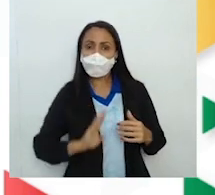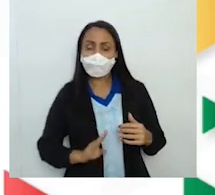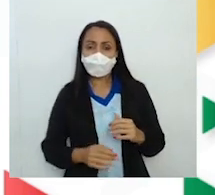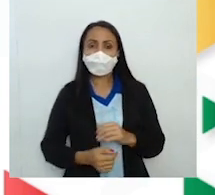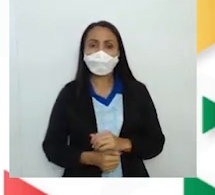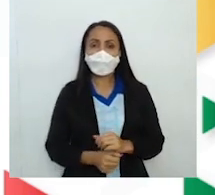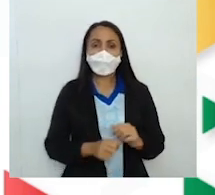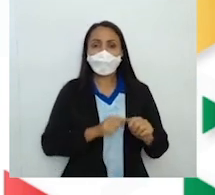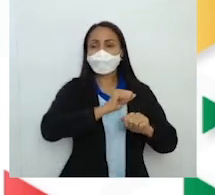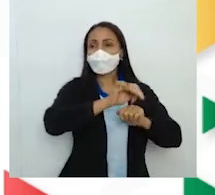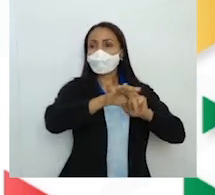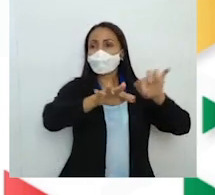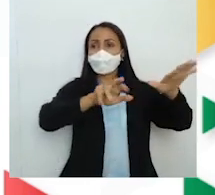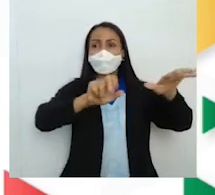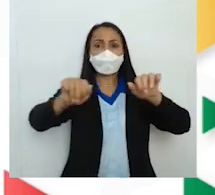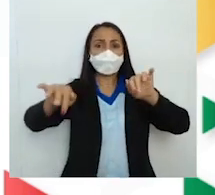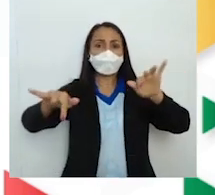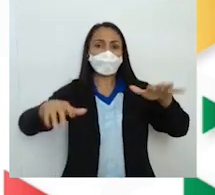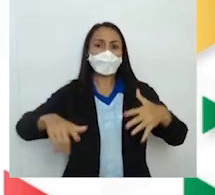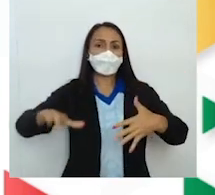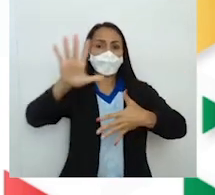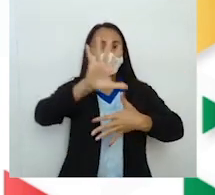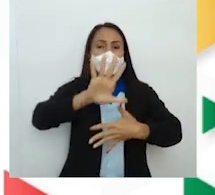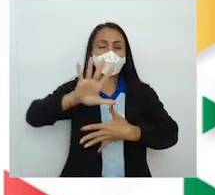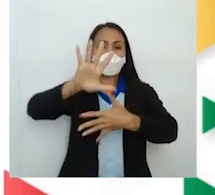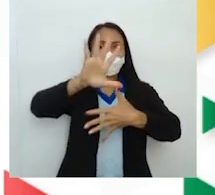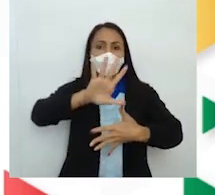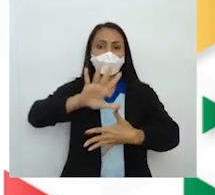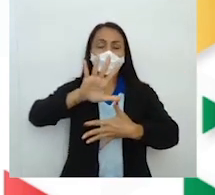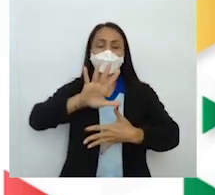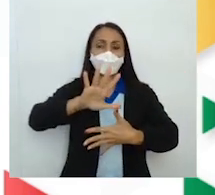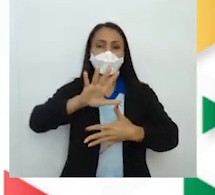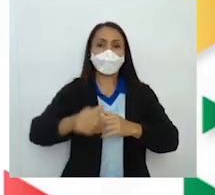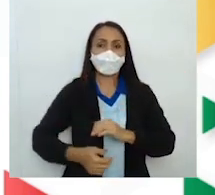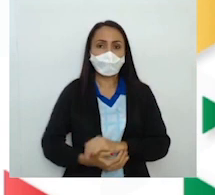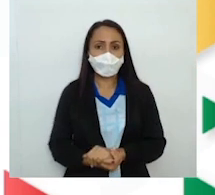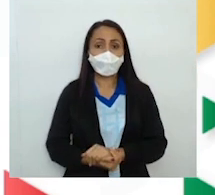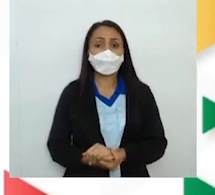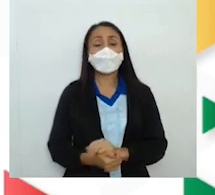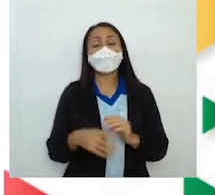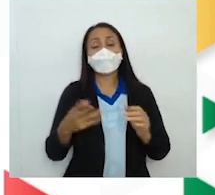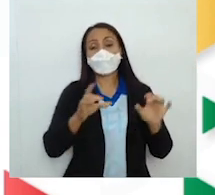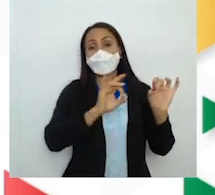ou para a América do Norte ou para a América Central, né? Muitas das vendas